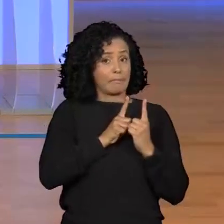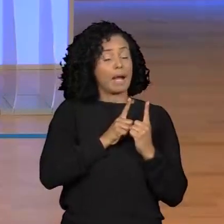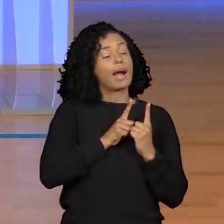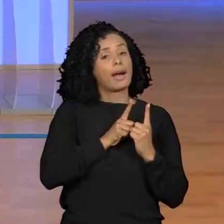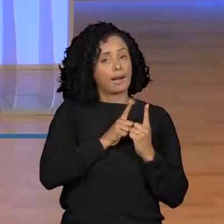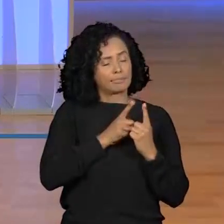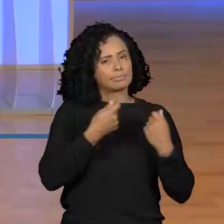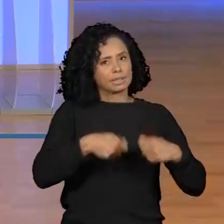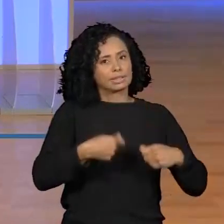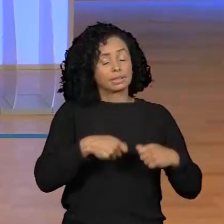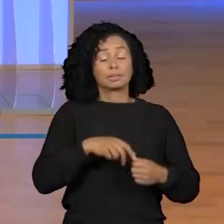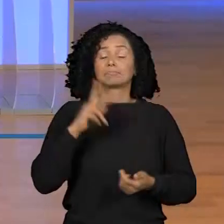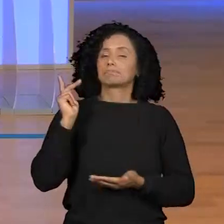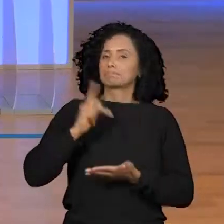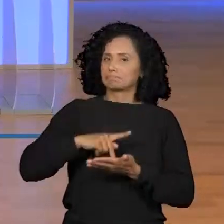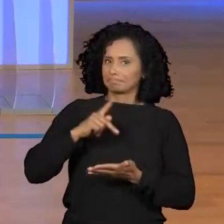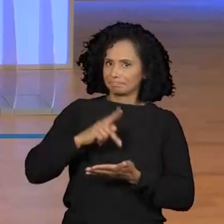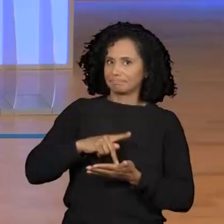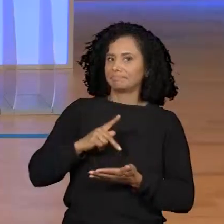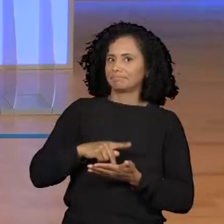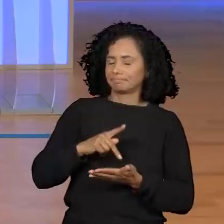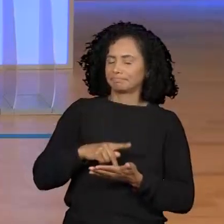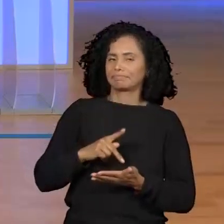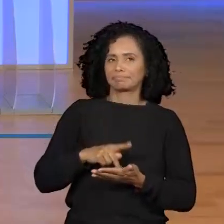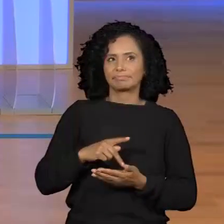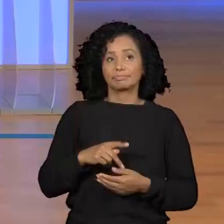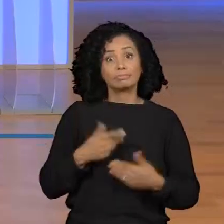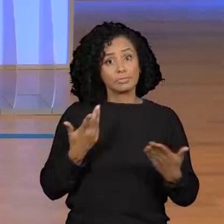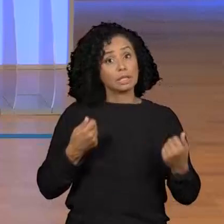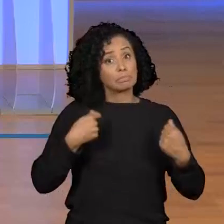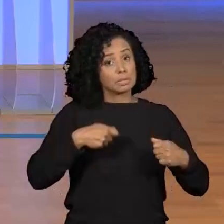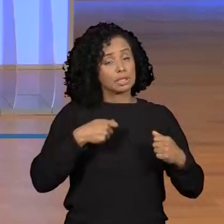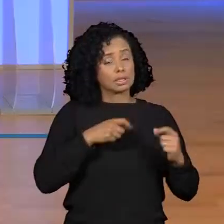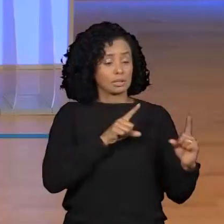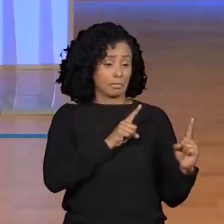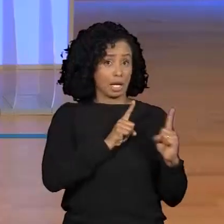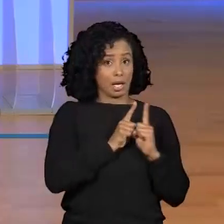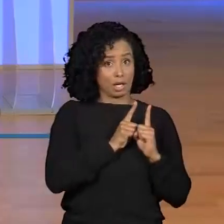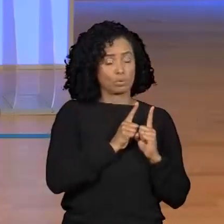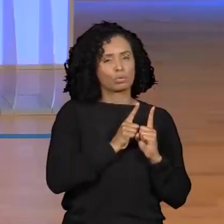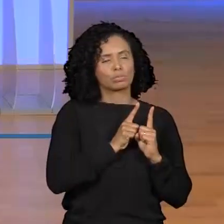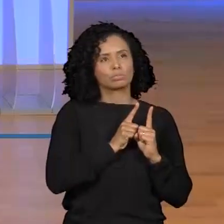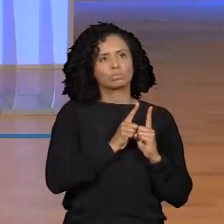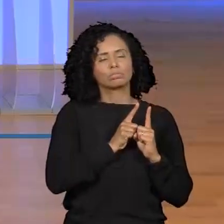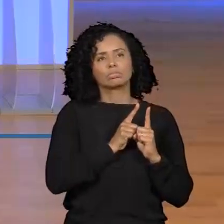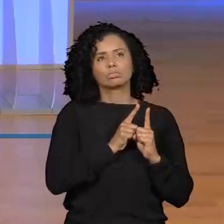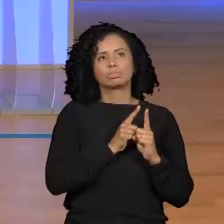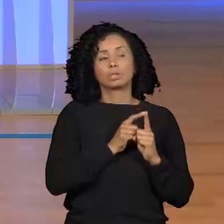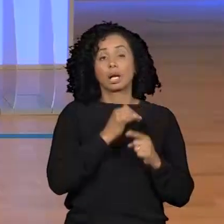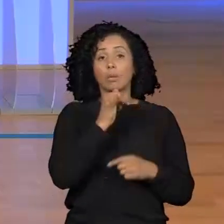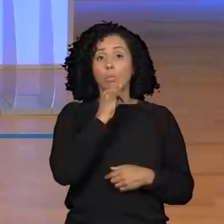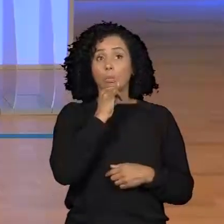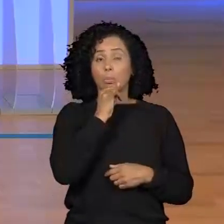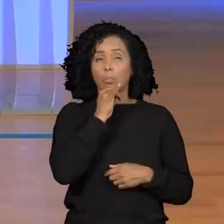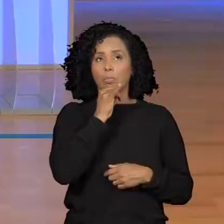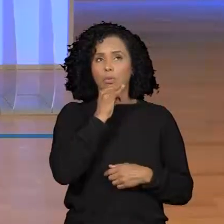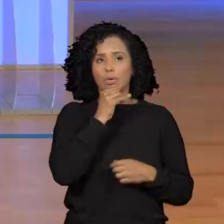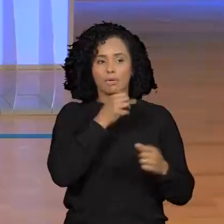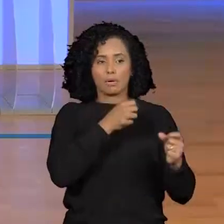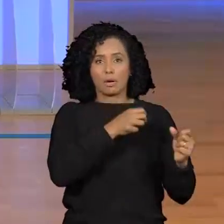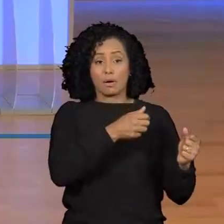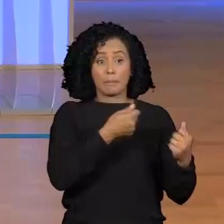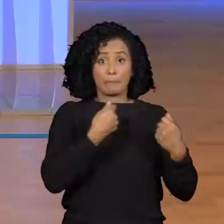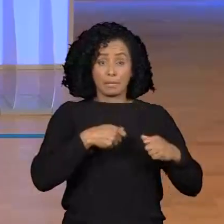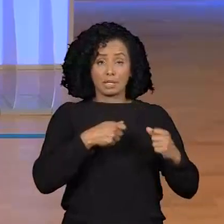aí, fica preso no chão. Não, né? Tem que chegar perto. Tem que chegar perto. Aí, percussão, por exemplo, vai, professor Adriano, eu preciso te